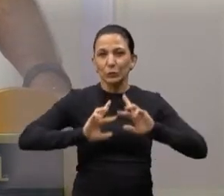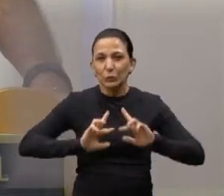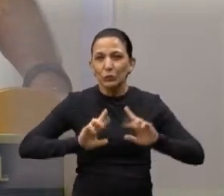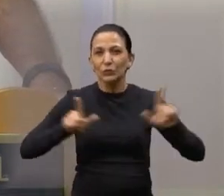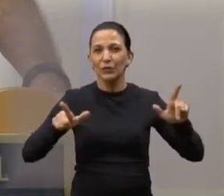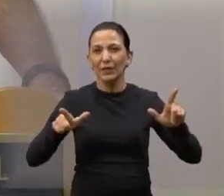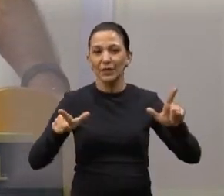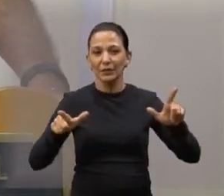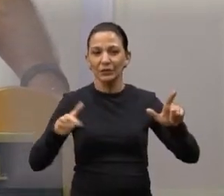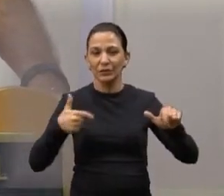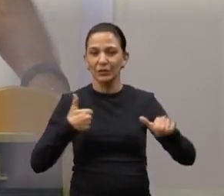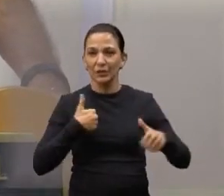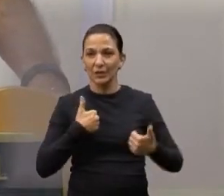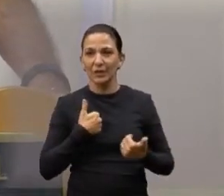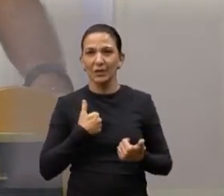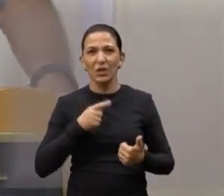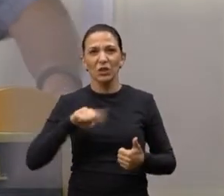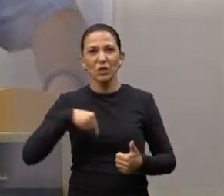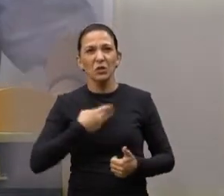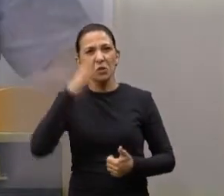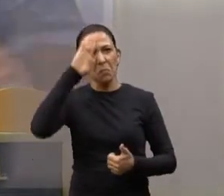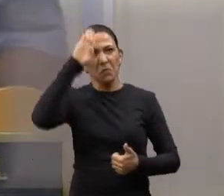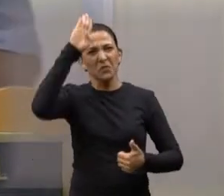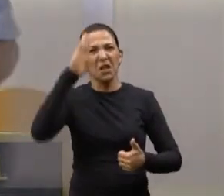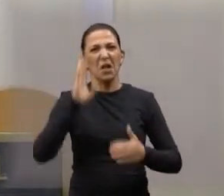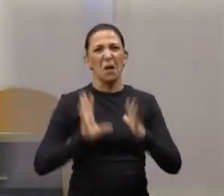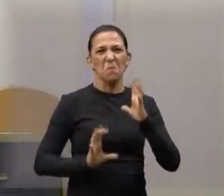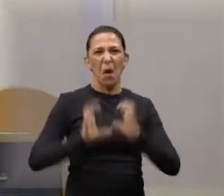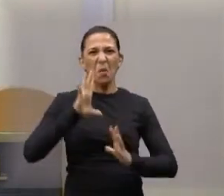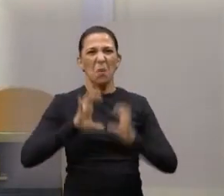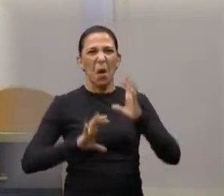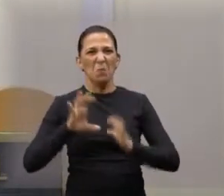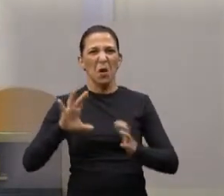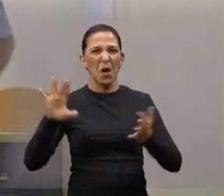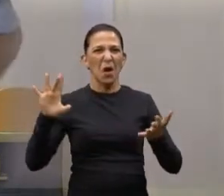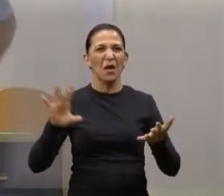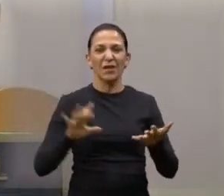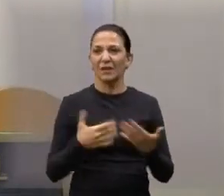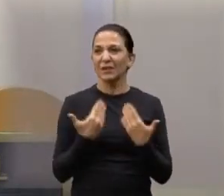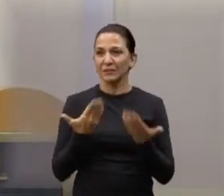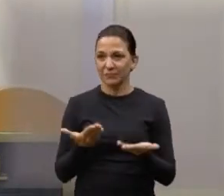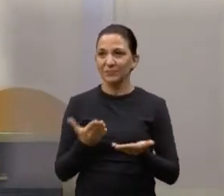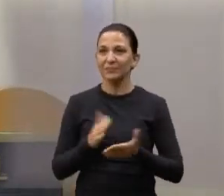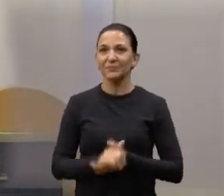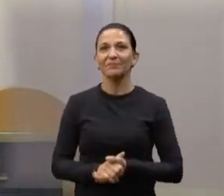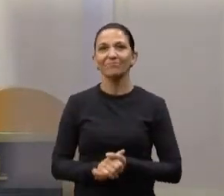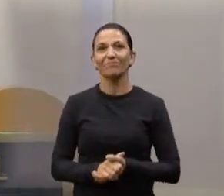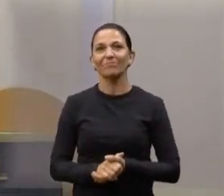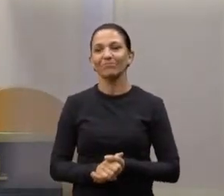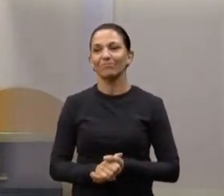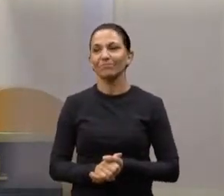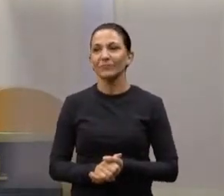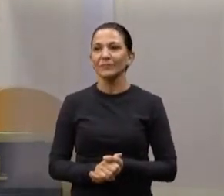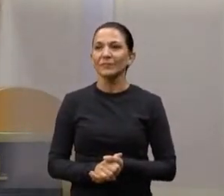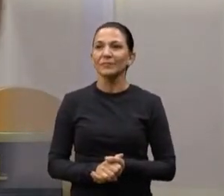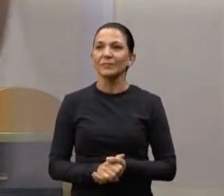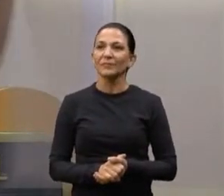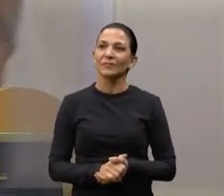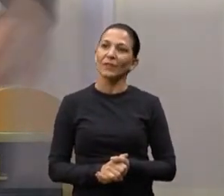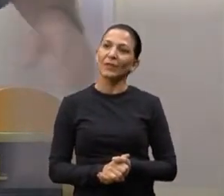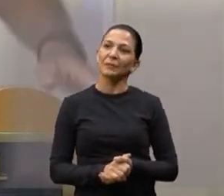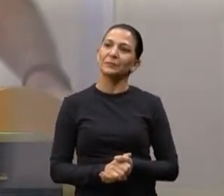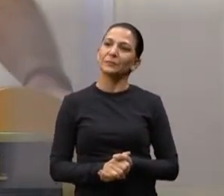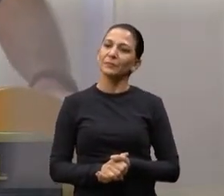ainda, era bolsonarista roxo, brigava com todo mundo, né? Perdi a amizade por causa do Bolsonaro. Né? E a Fabi falou para mim,